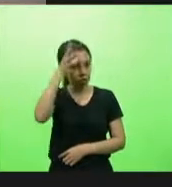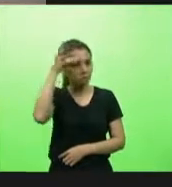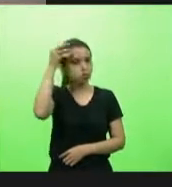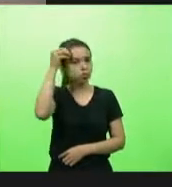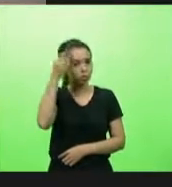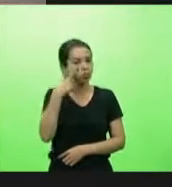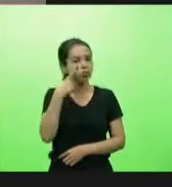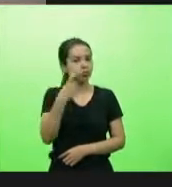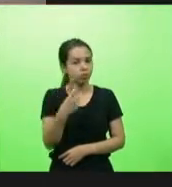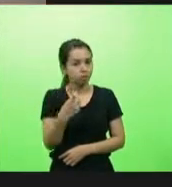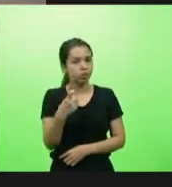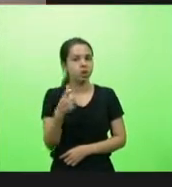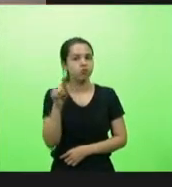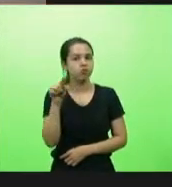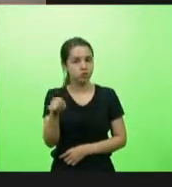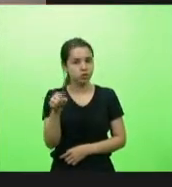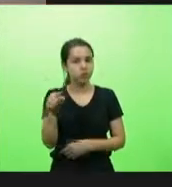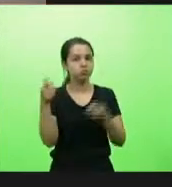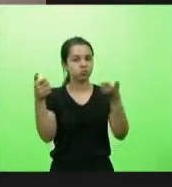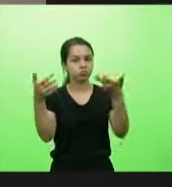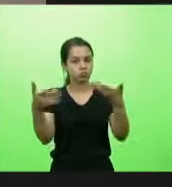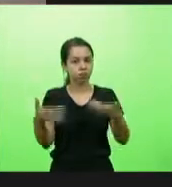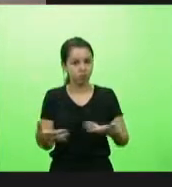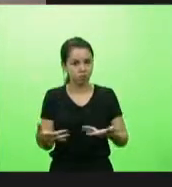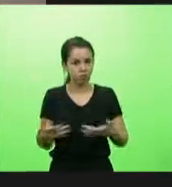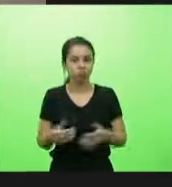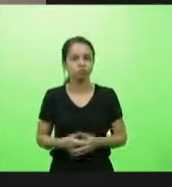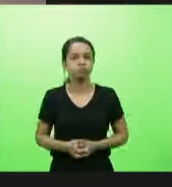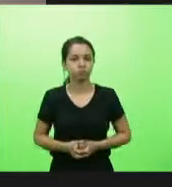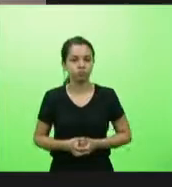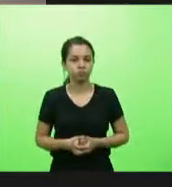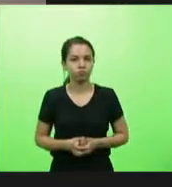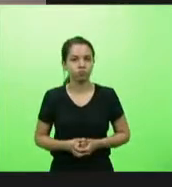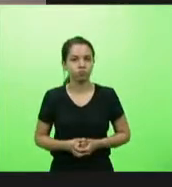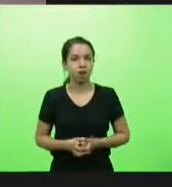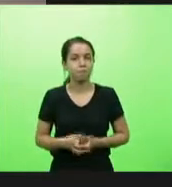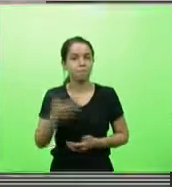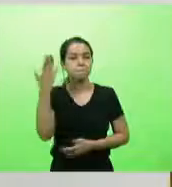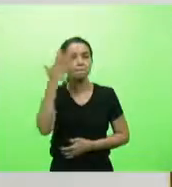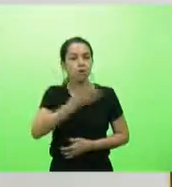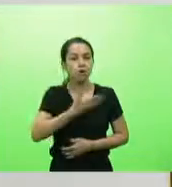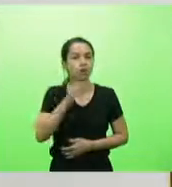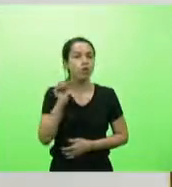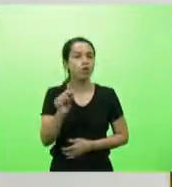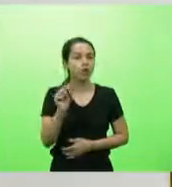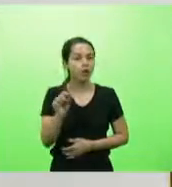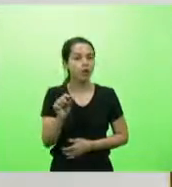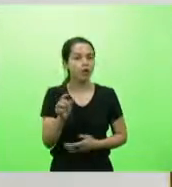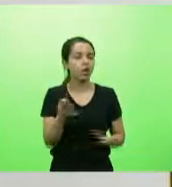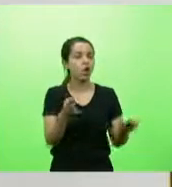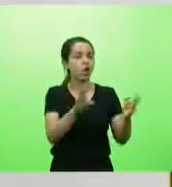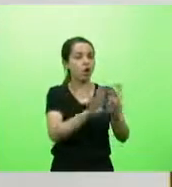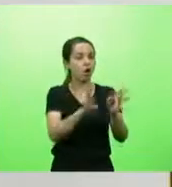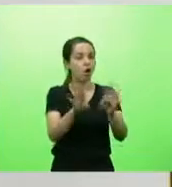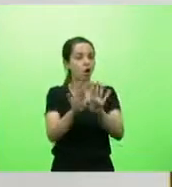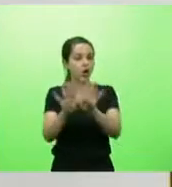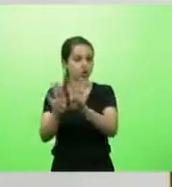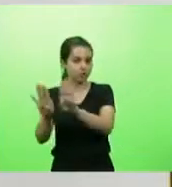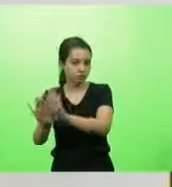interessante essa sua manifestação. Só comprova que o lockdown tem